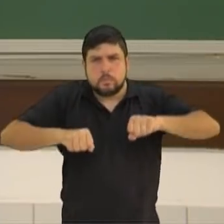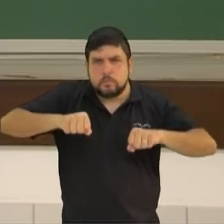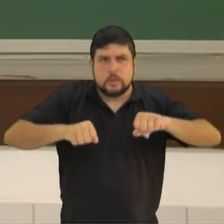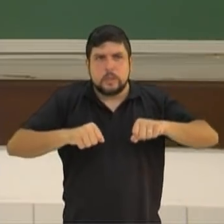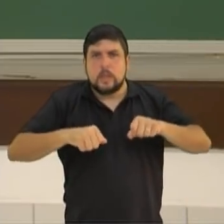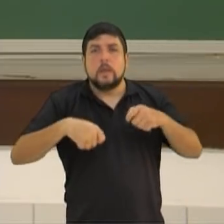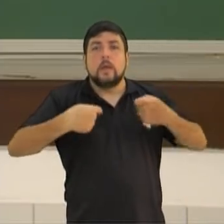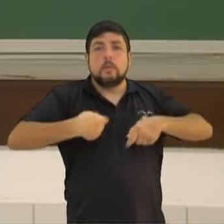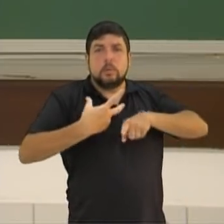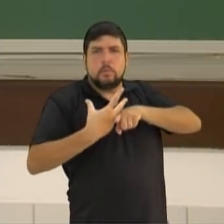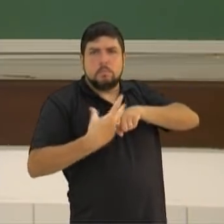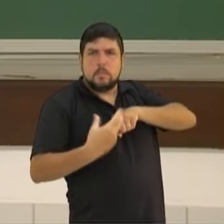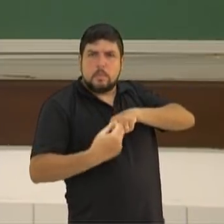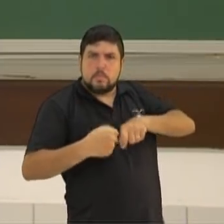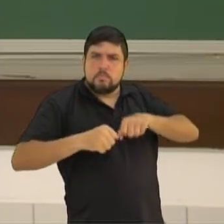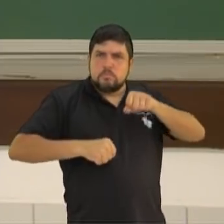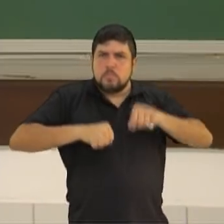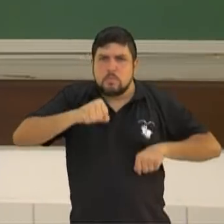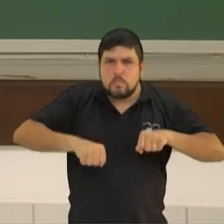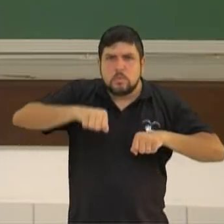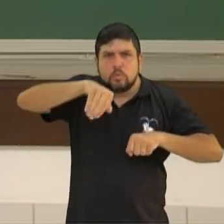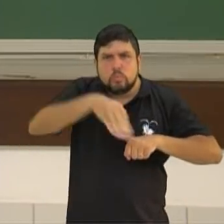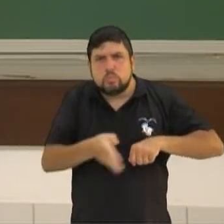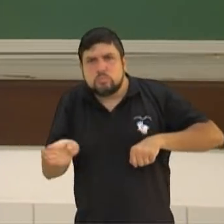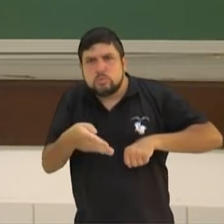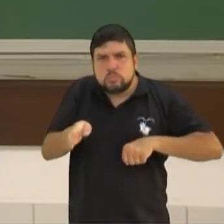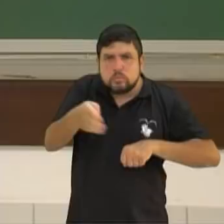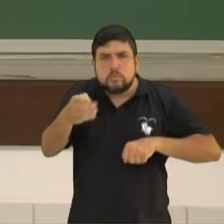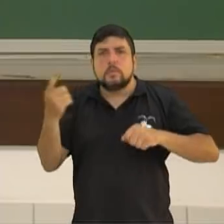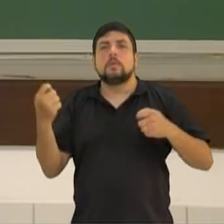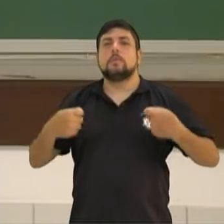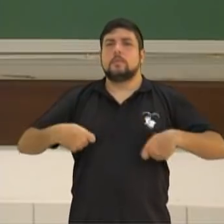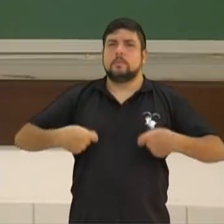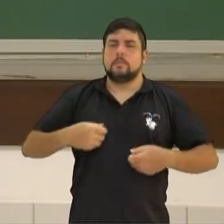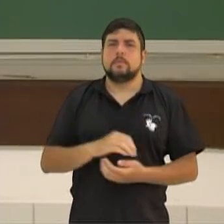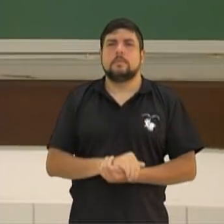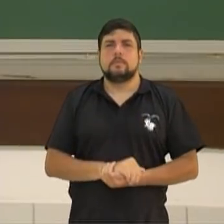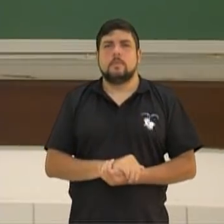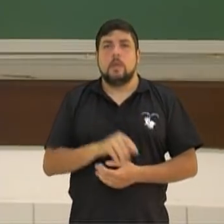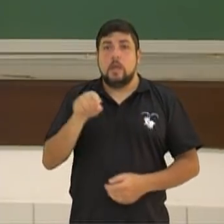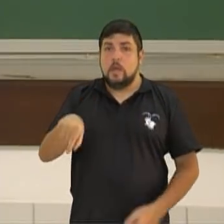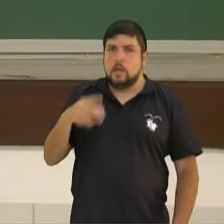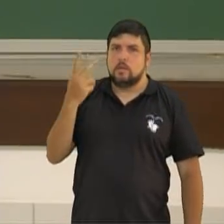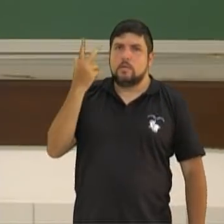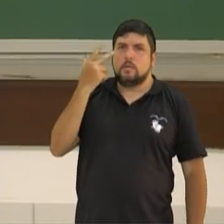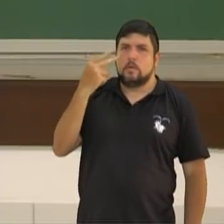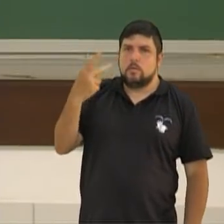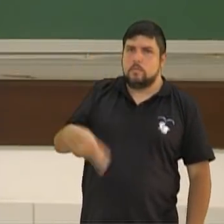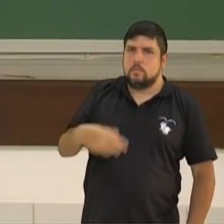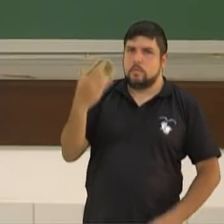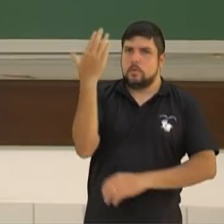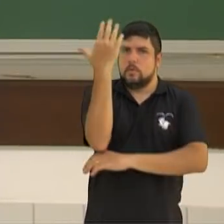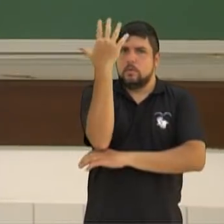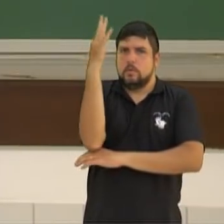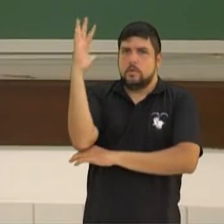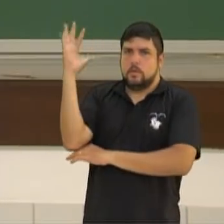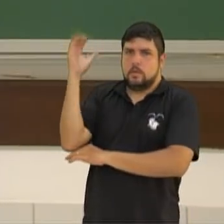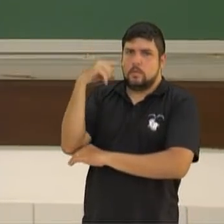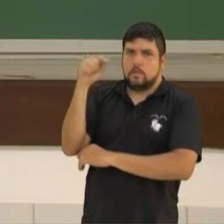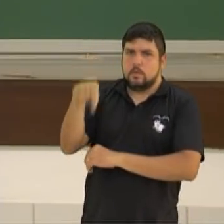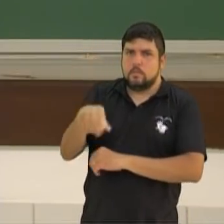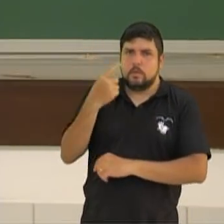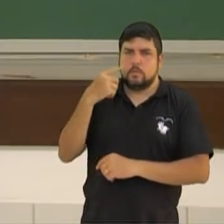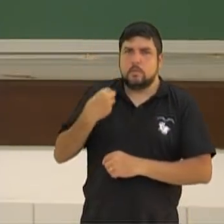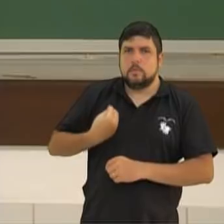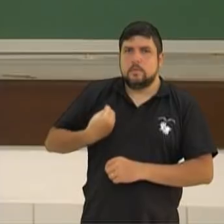esses obstáculos naturais que a gente encontra numa trilha, seja numa montanha ou numa floresta